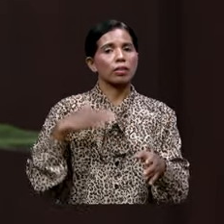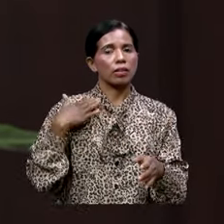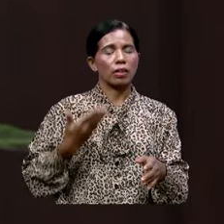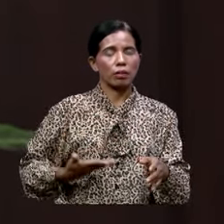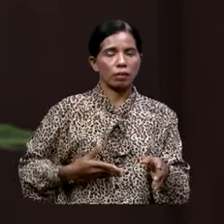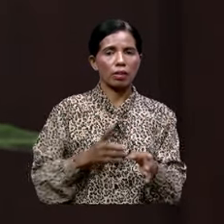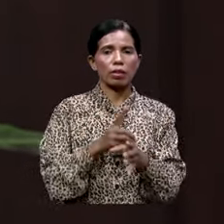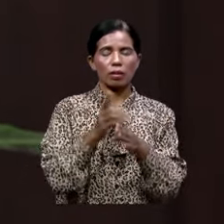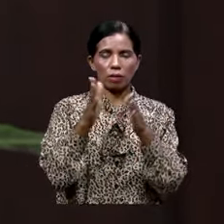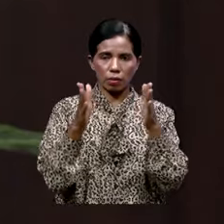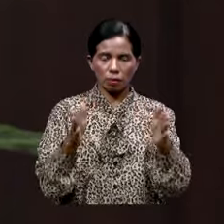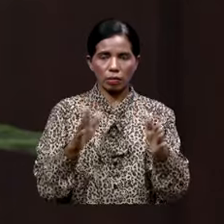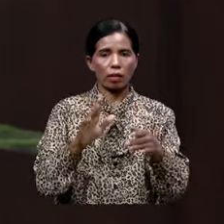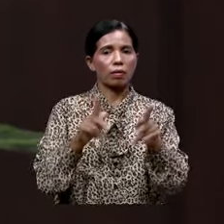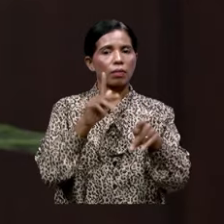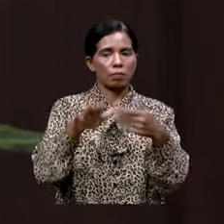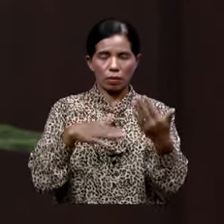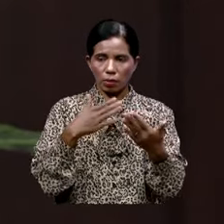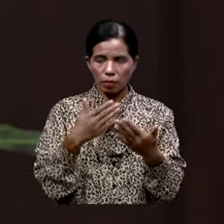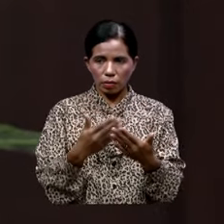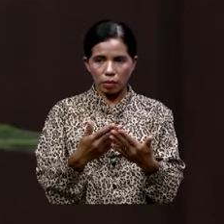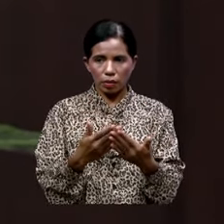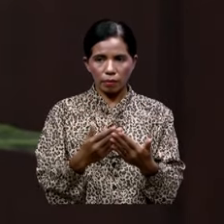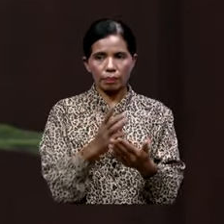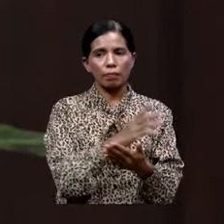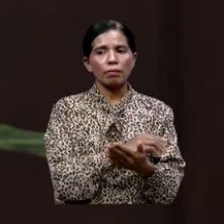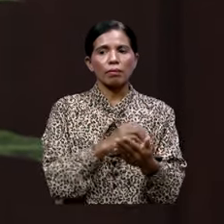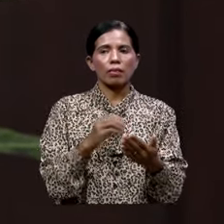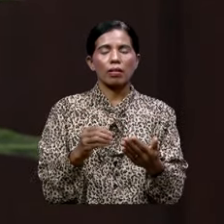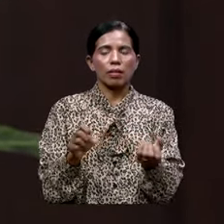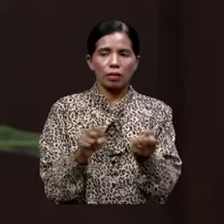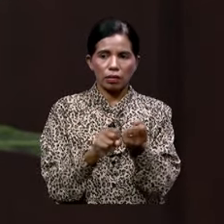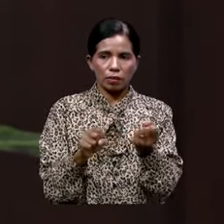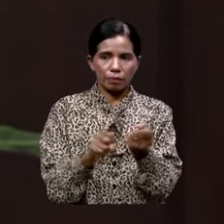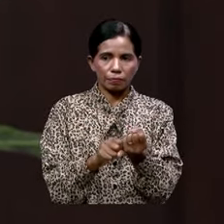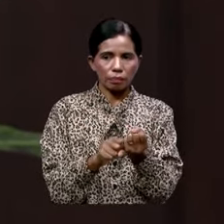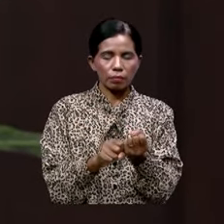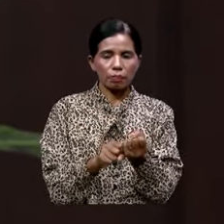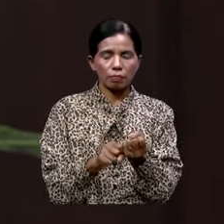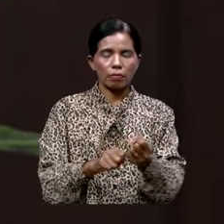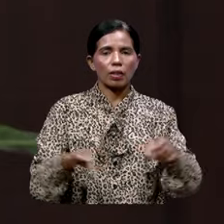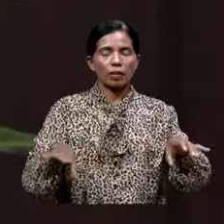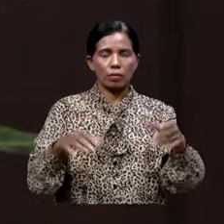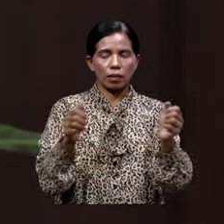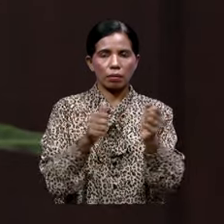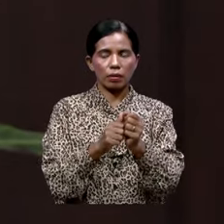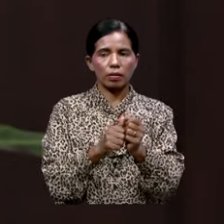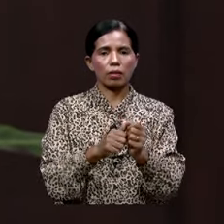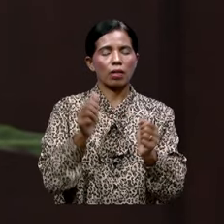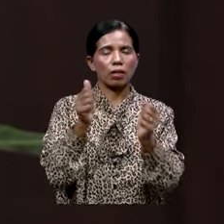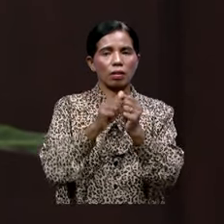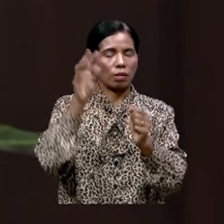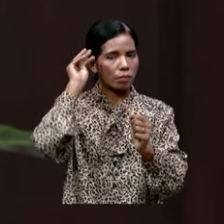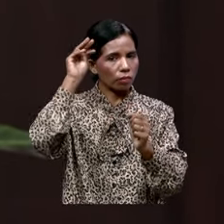NGO Parsi no entidade utuhotu nebe ma plurante ne apoio, coopera, colabora com o Ministério da